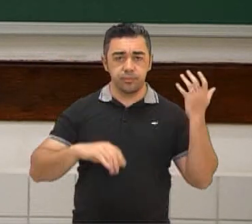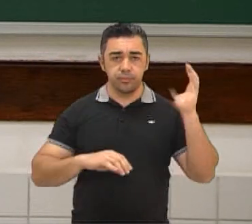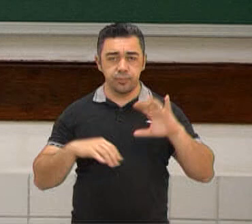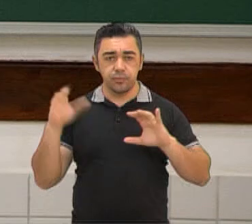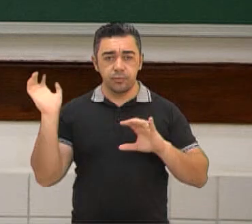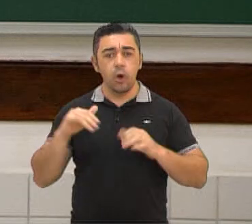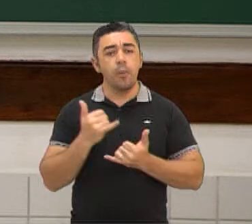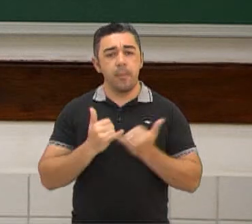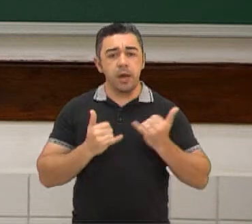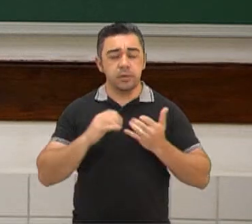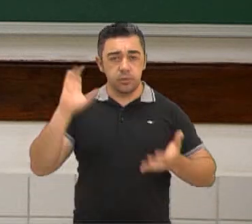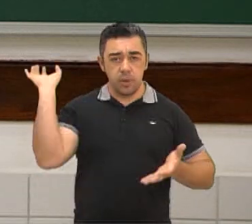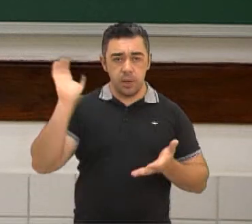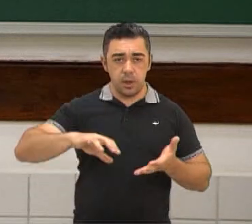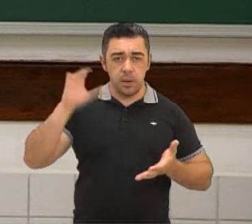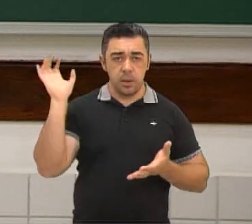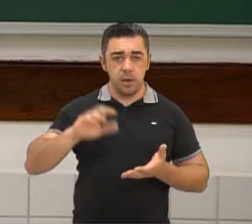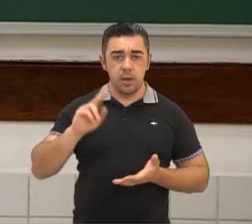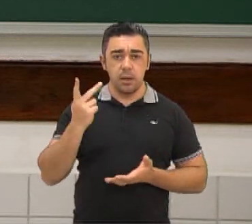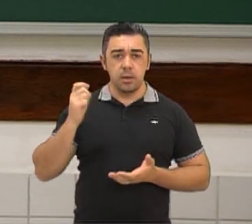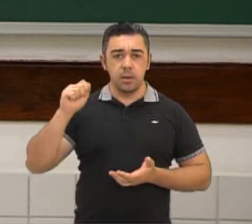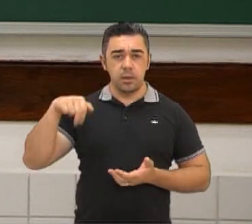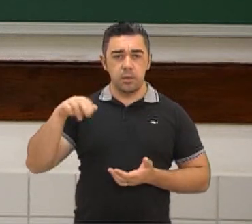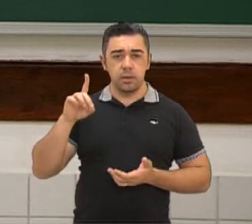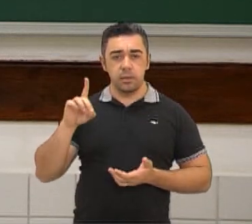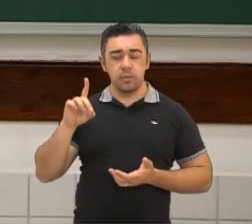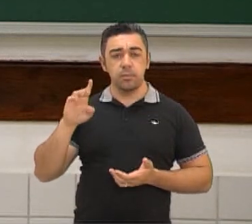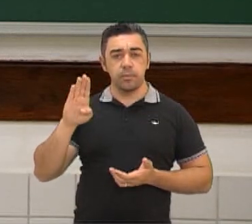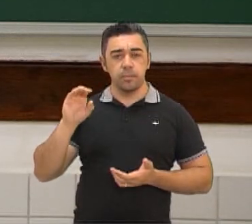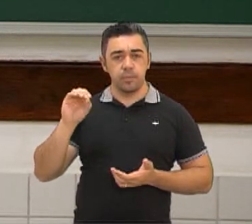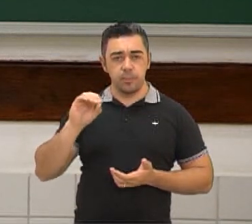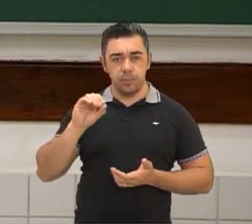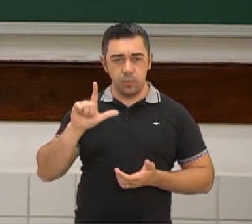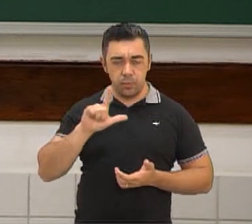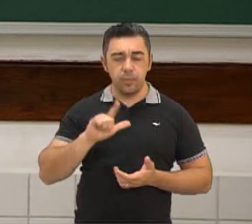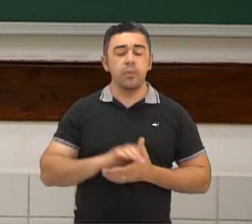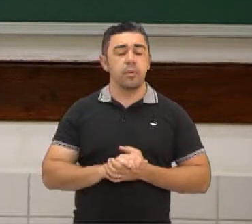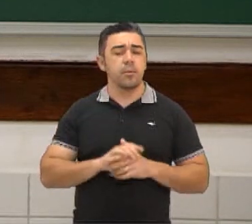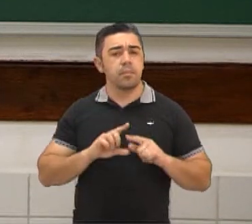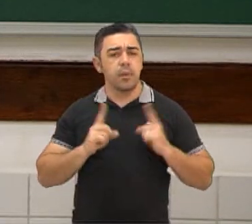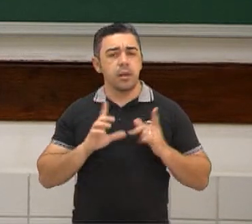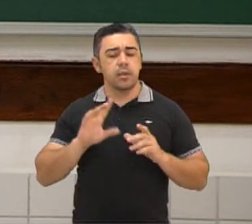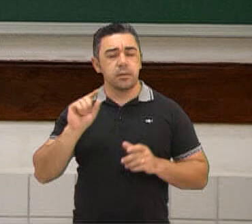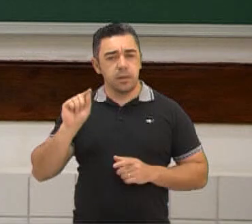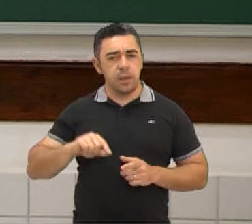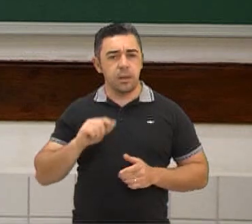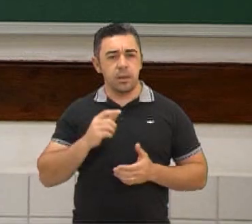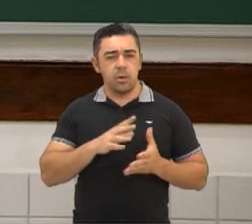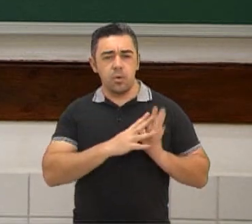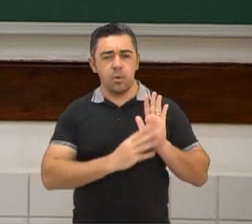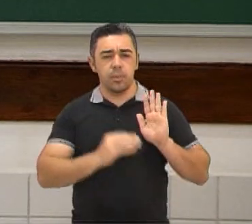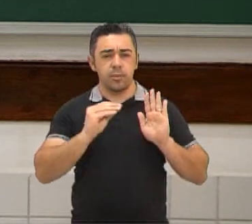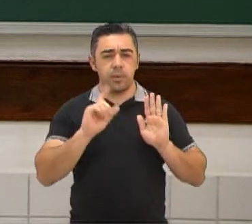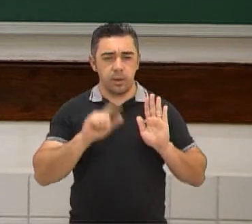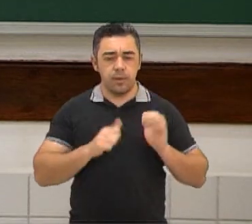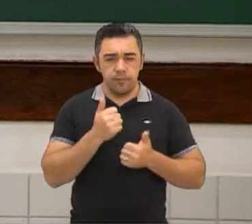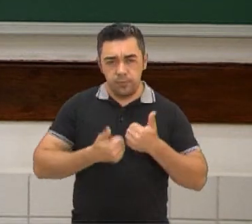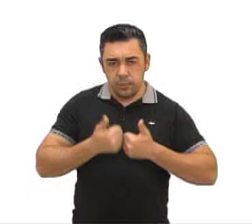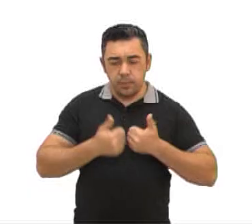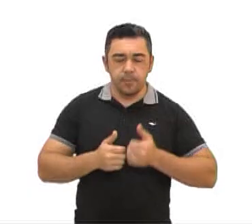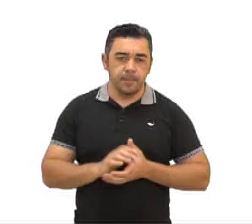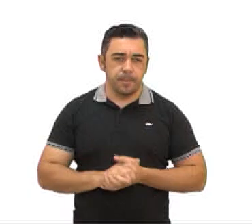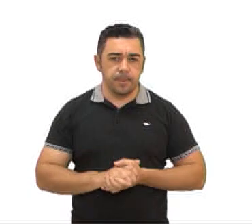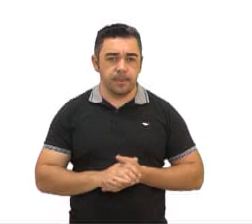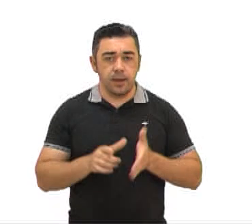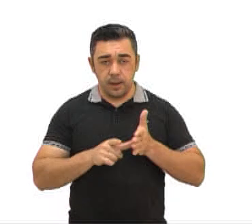ficando parecido com o handebol, tá? Mas a inspiração para o polo aquático veio do futebol.